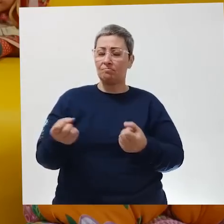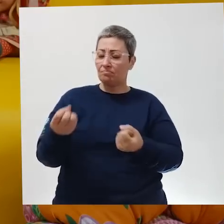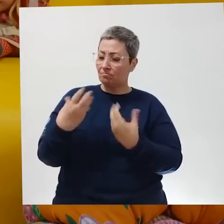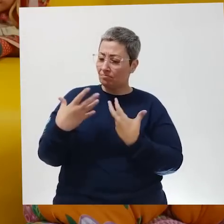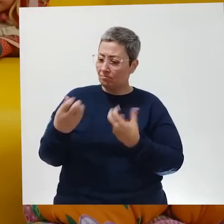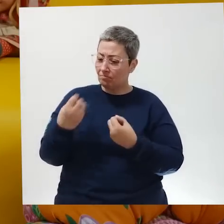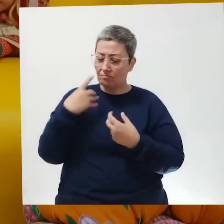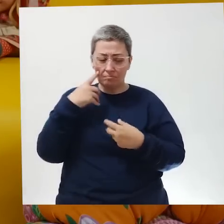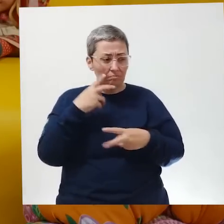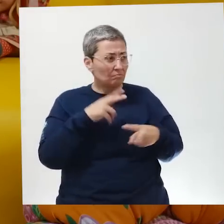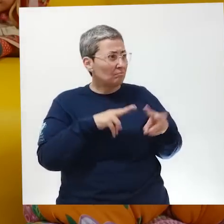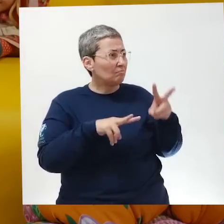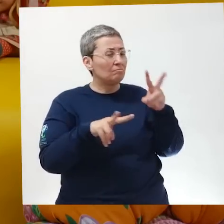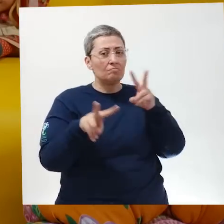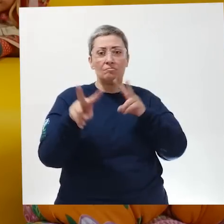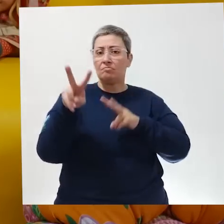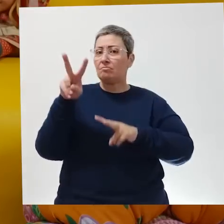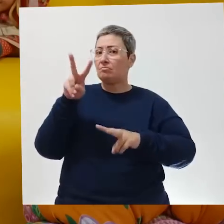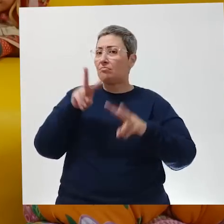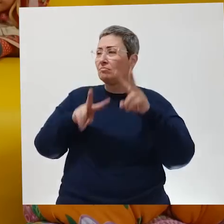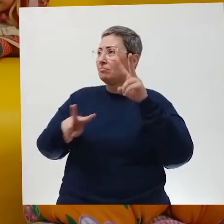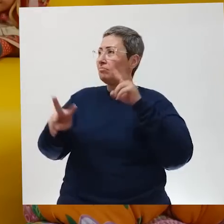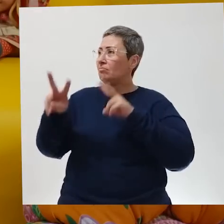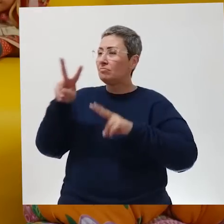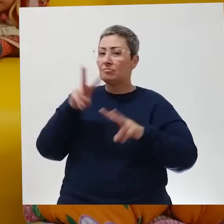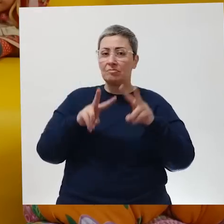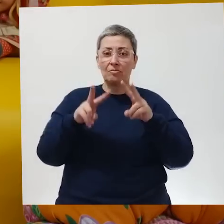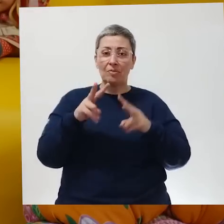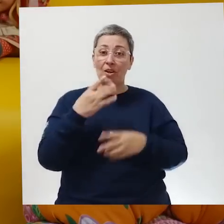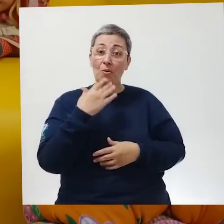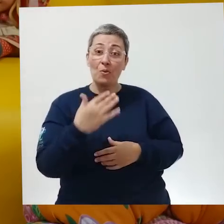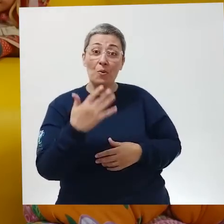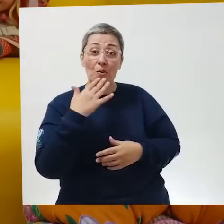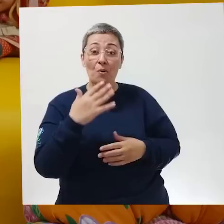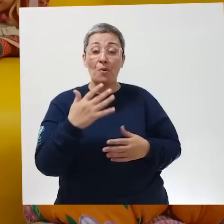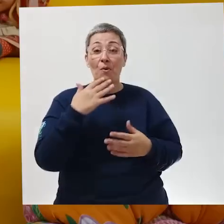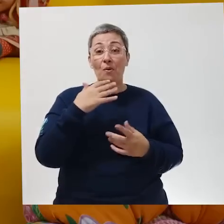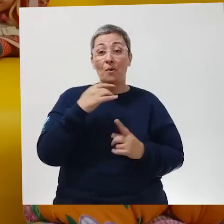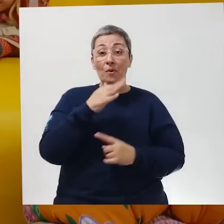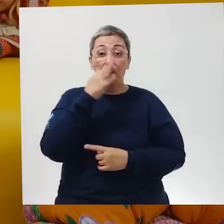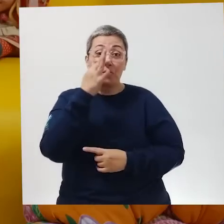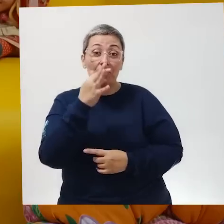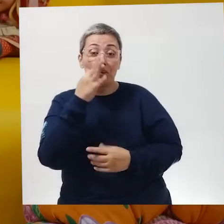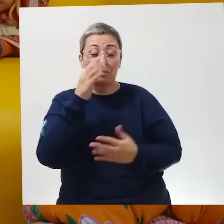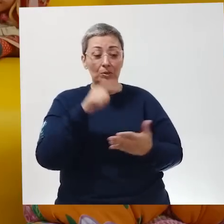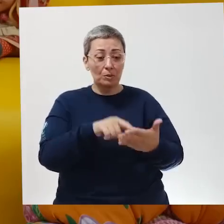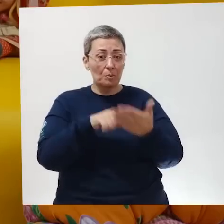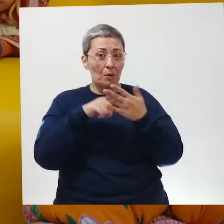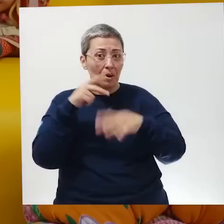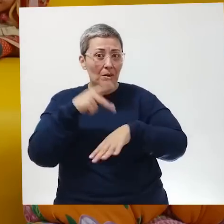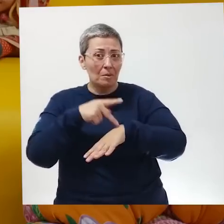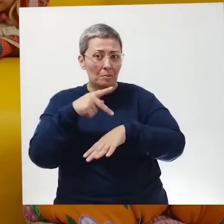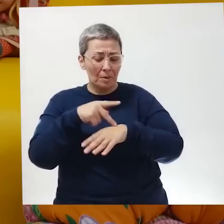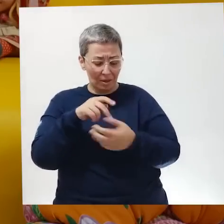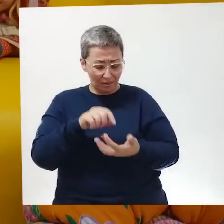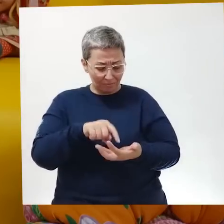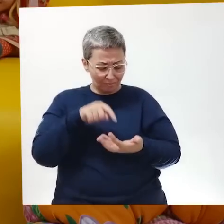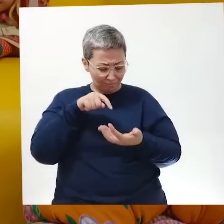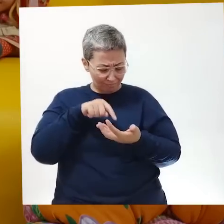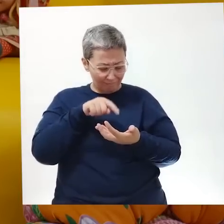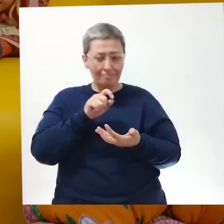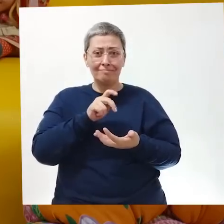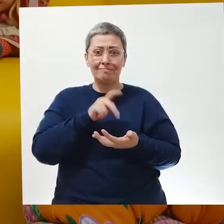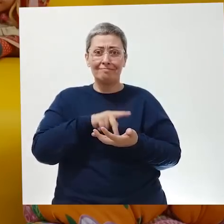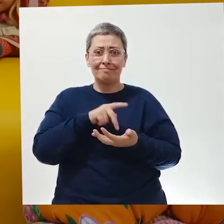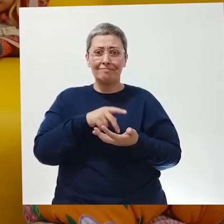Ensinou-me a olhar para as coisas que há nas flores. Mostra-me como as pedras são engraçadas quando a gente as